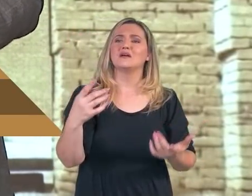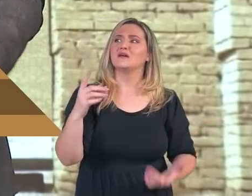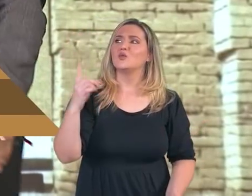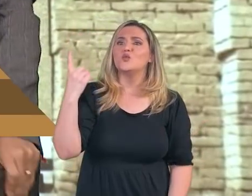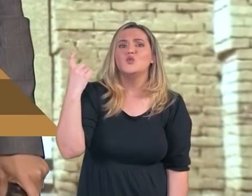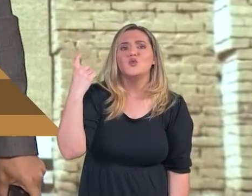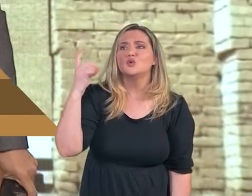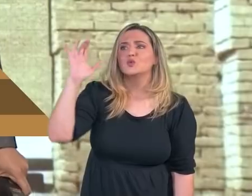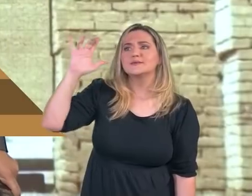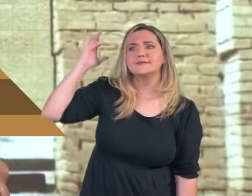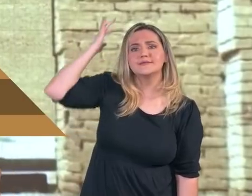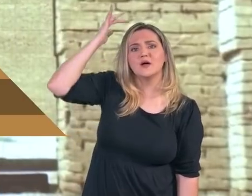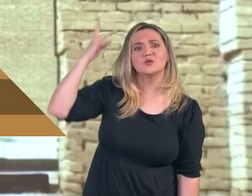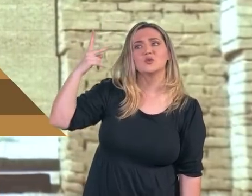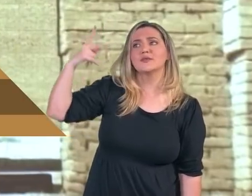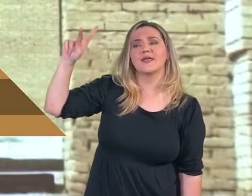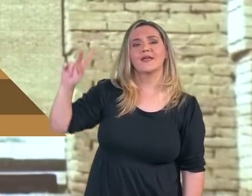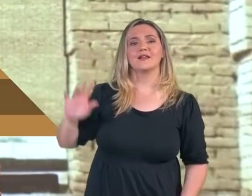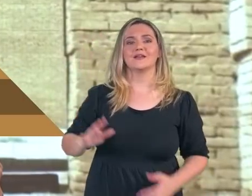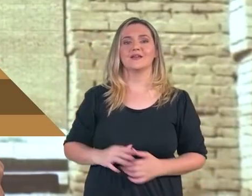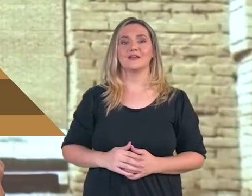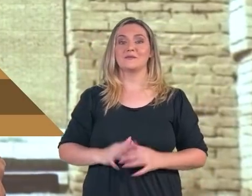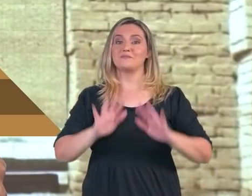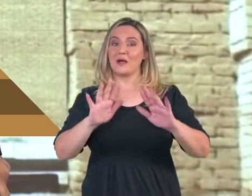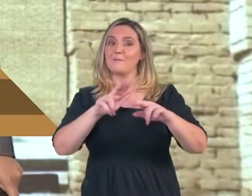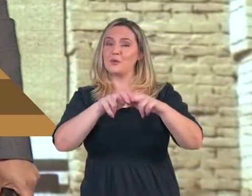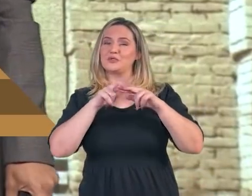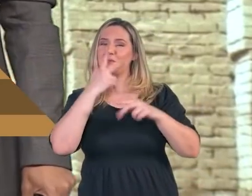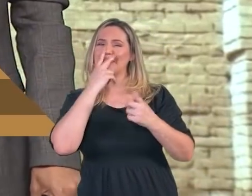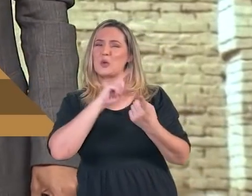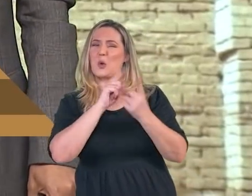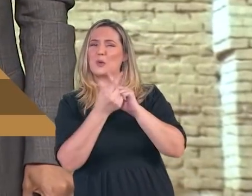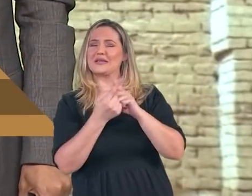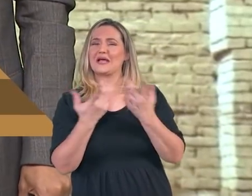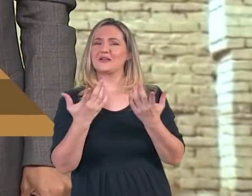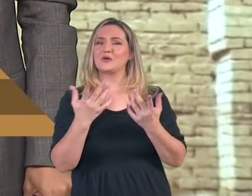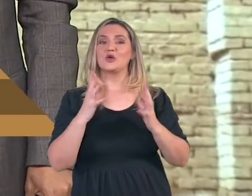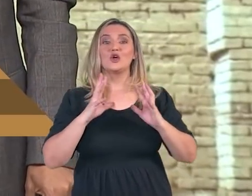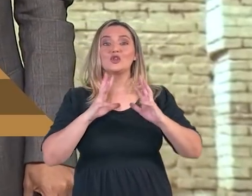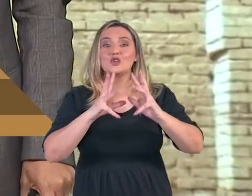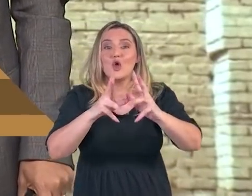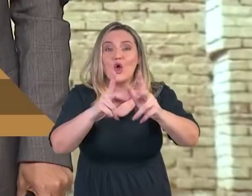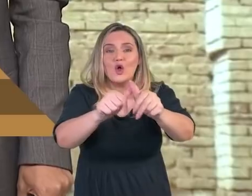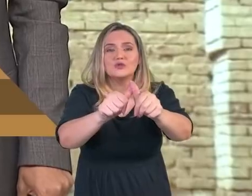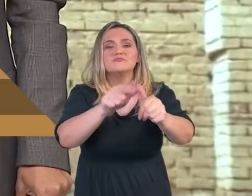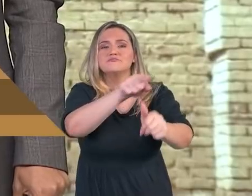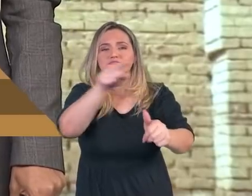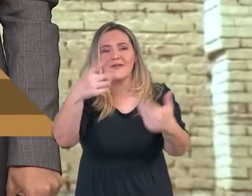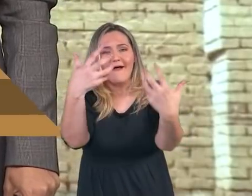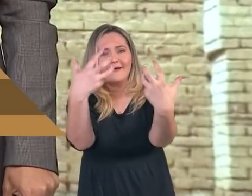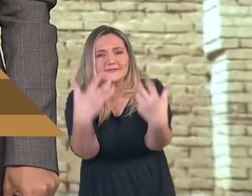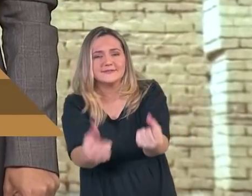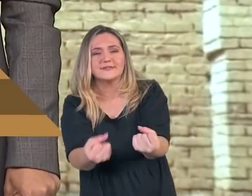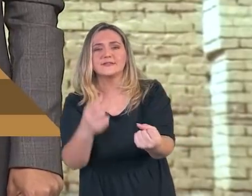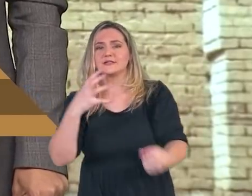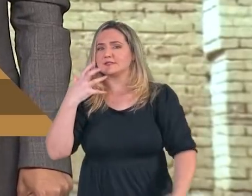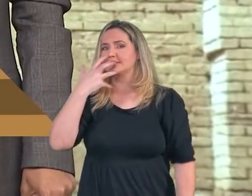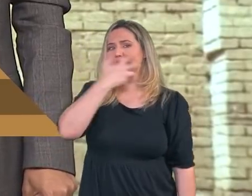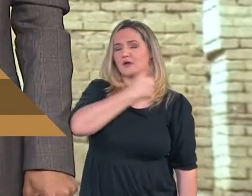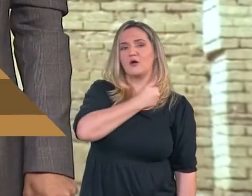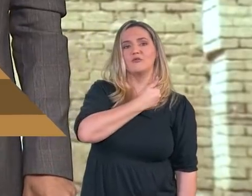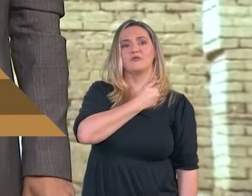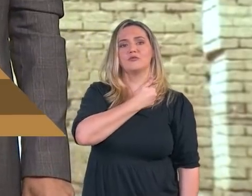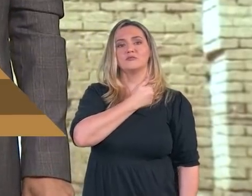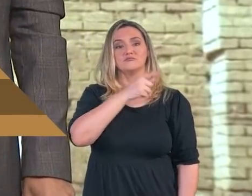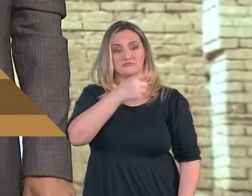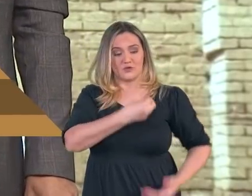Deus? Mas esse é o paradoxo da graça. Todos os que são salvos pela fé, pela graça, se entregam